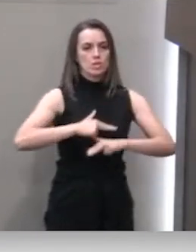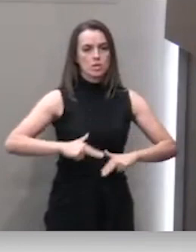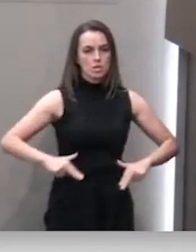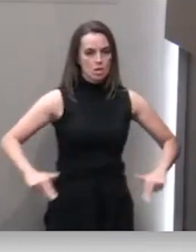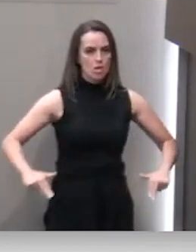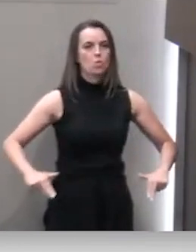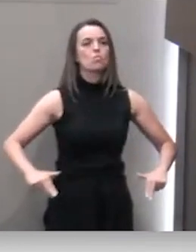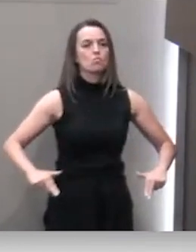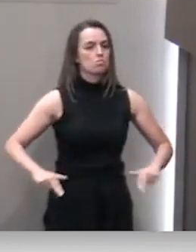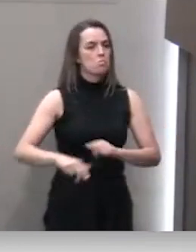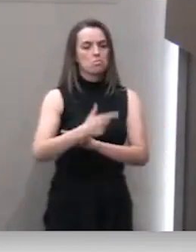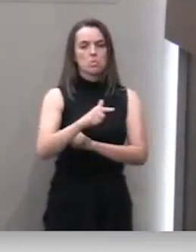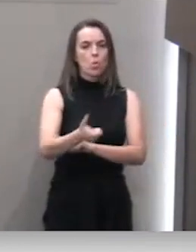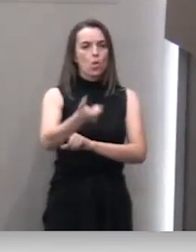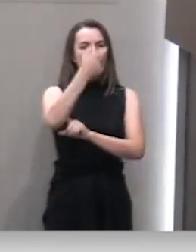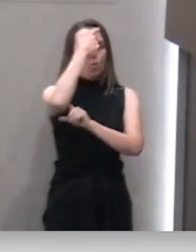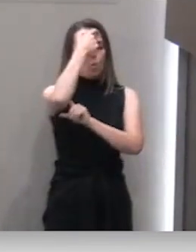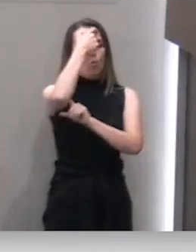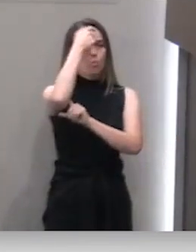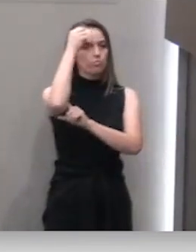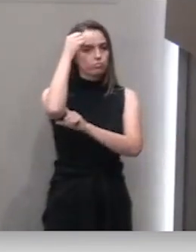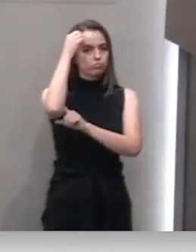dizer, não tendo compreensão.